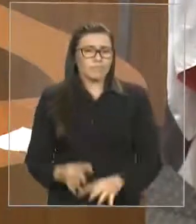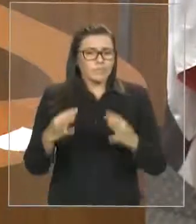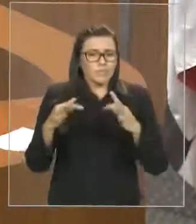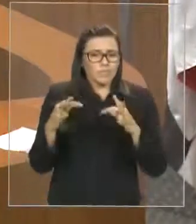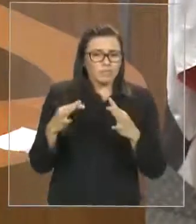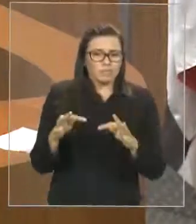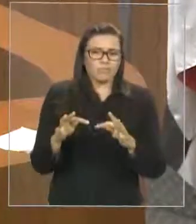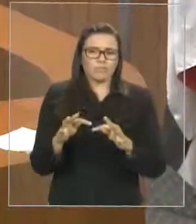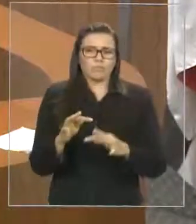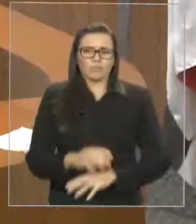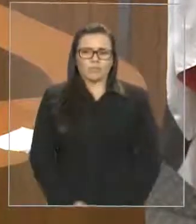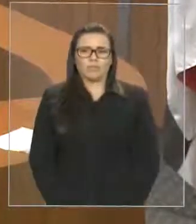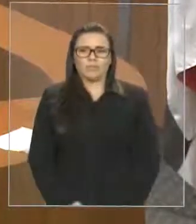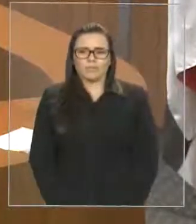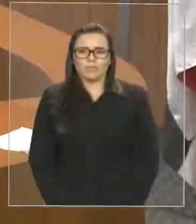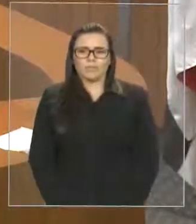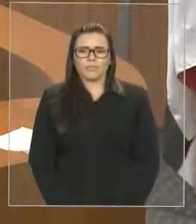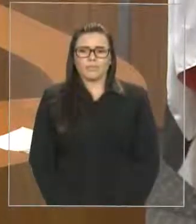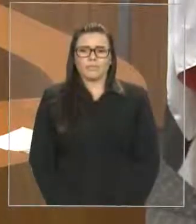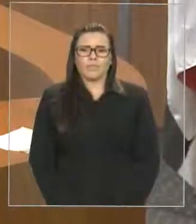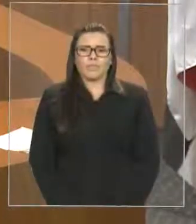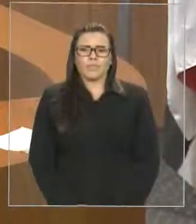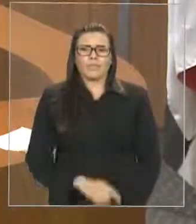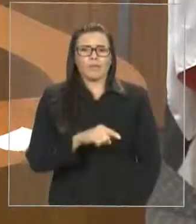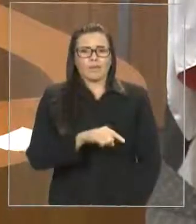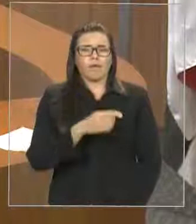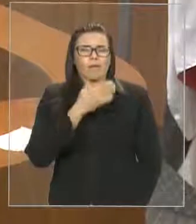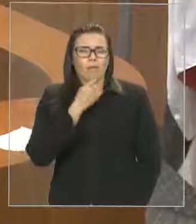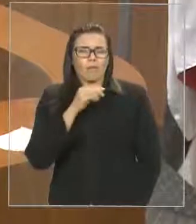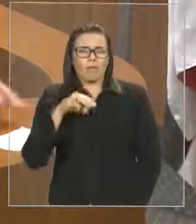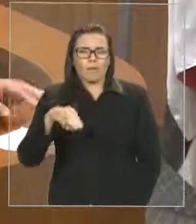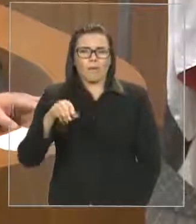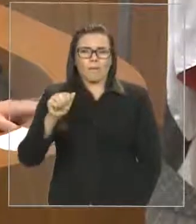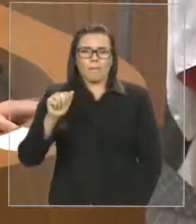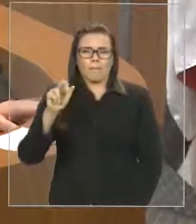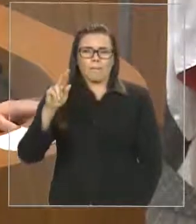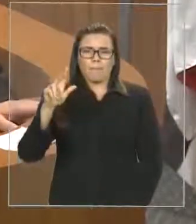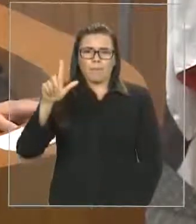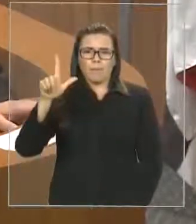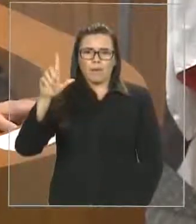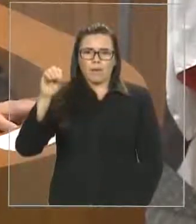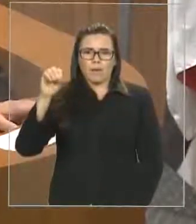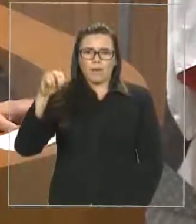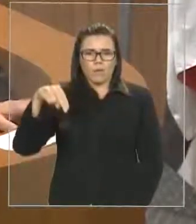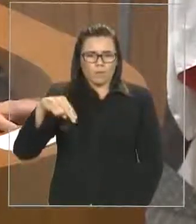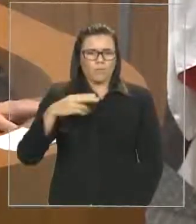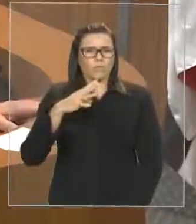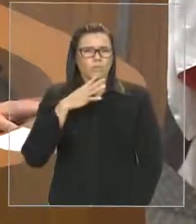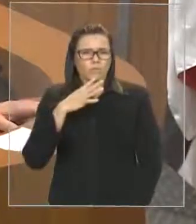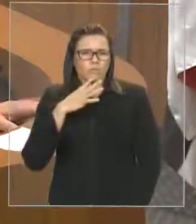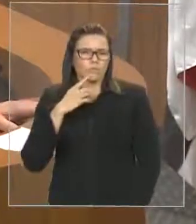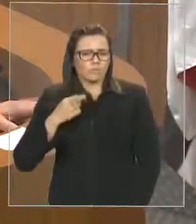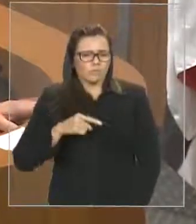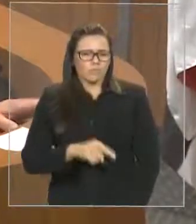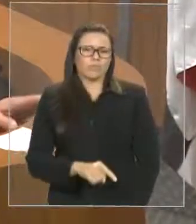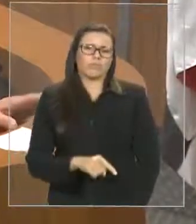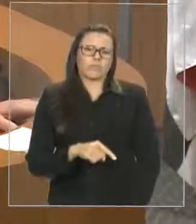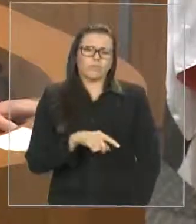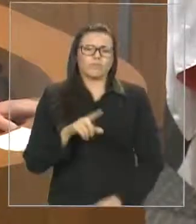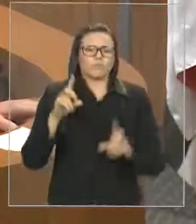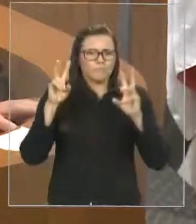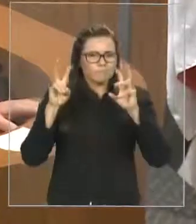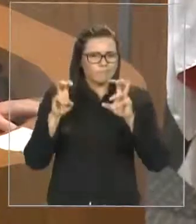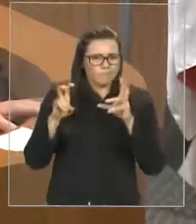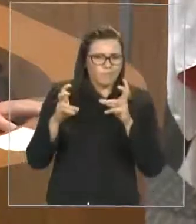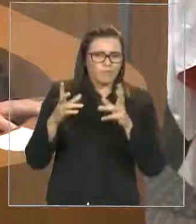trata desse assunto, mas enfim, foi uma audiência onde, mais importante de tudo, deputado Rafael Leitoa,